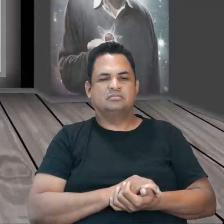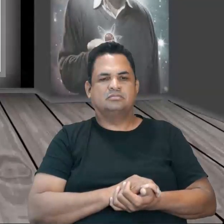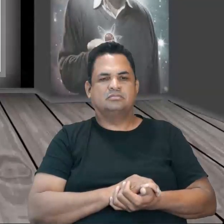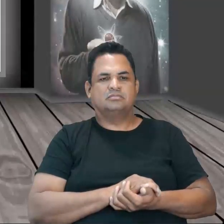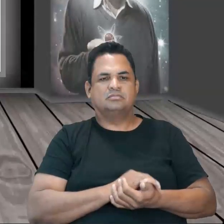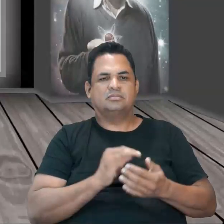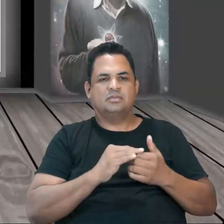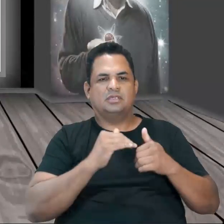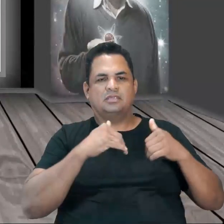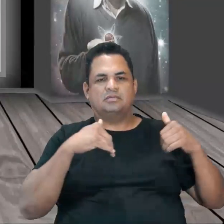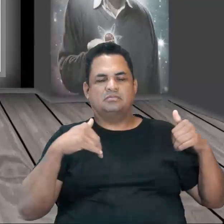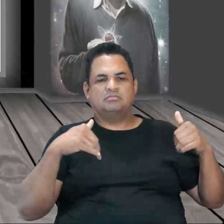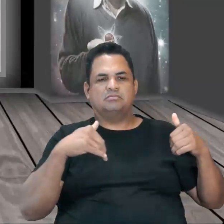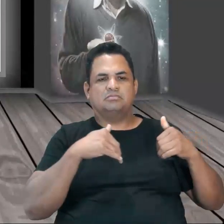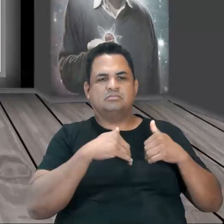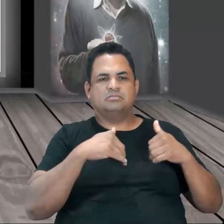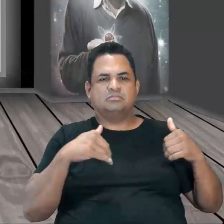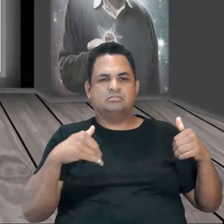ó. Ele